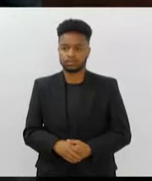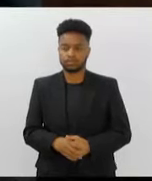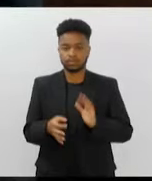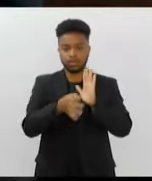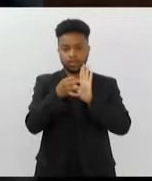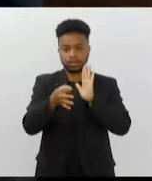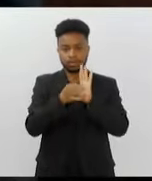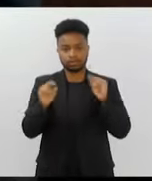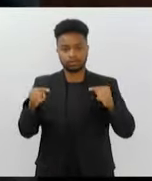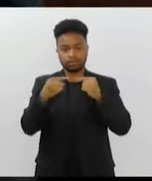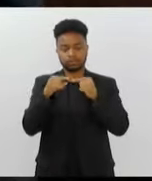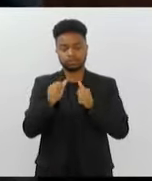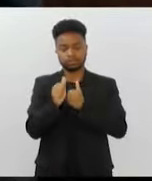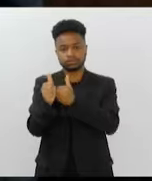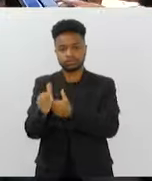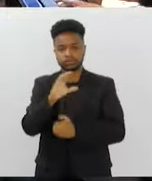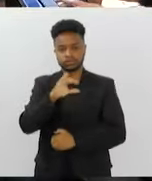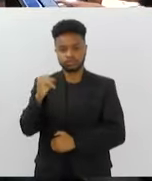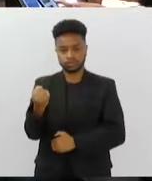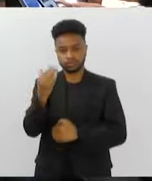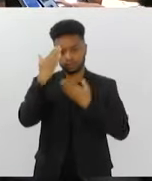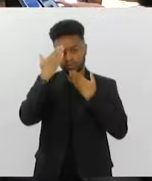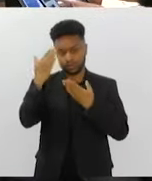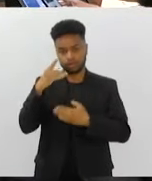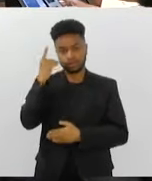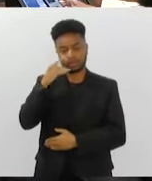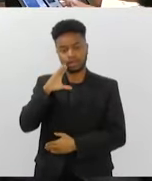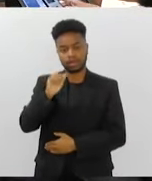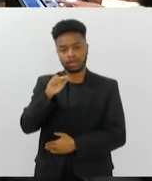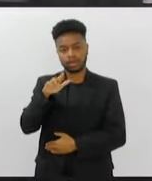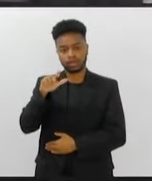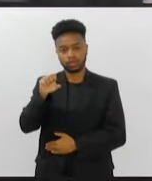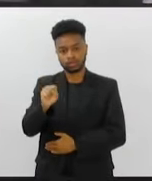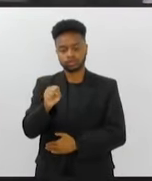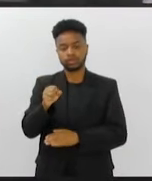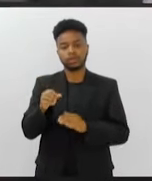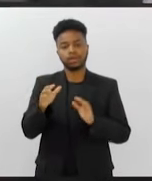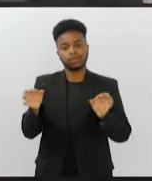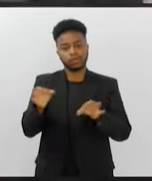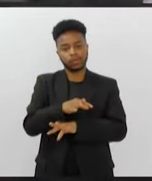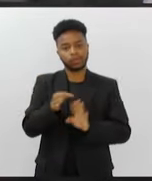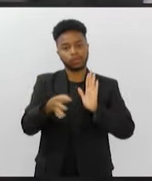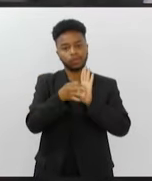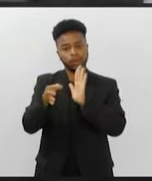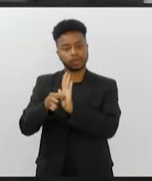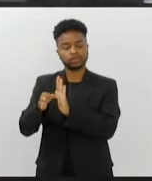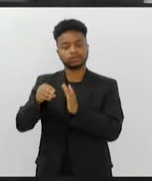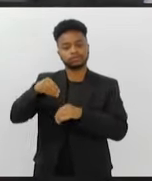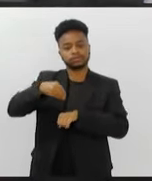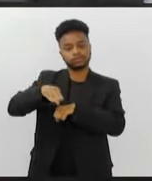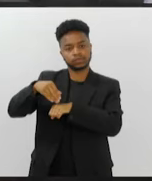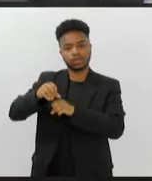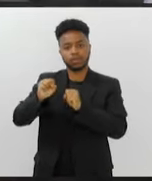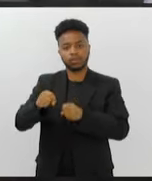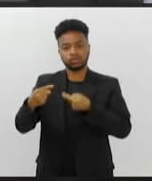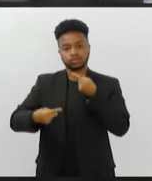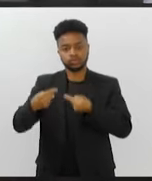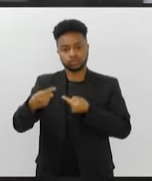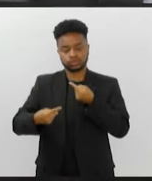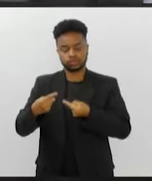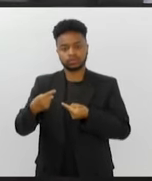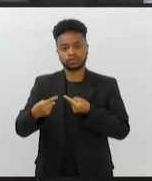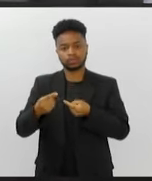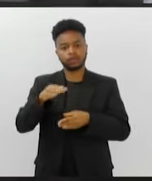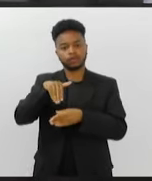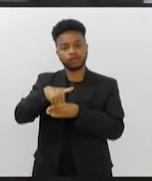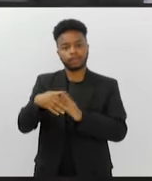Parecer em conformidade com a CCJ. Muito obrigado, deputado Carlos Macedo. Com os pareceres emitidos, em discussão. Em votação,